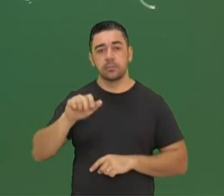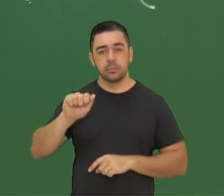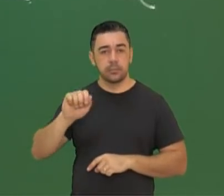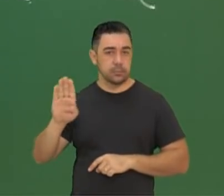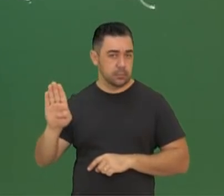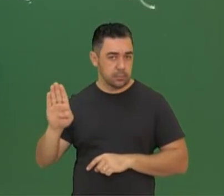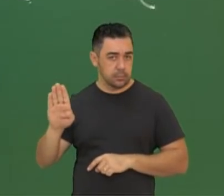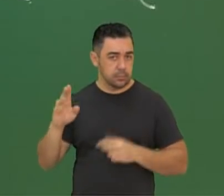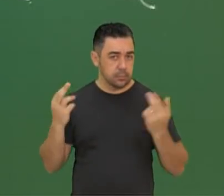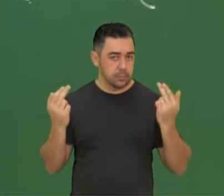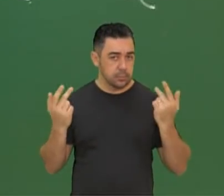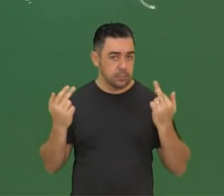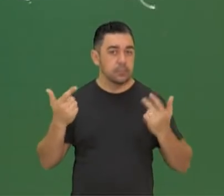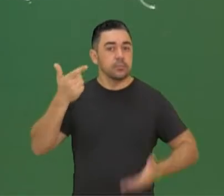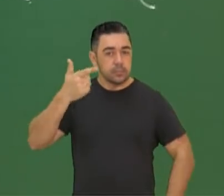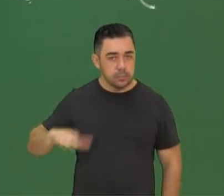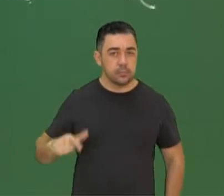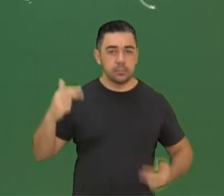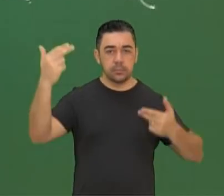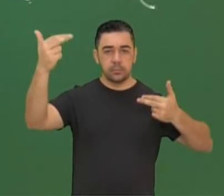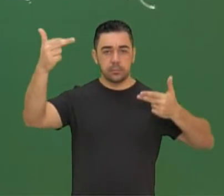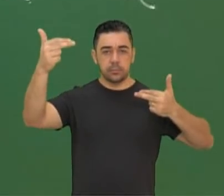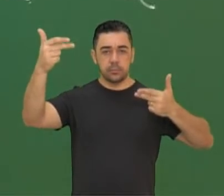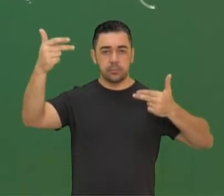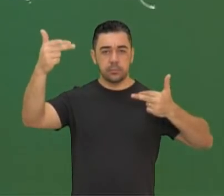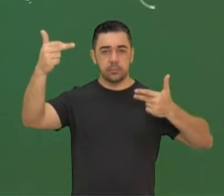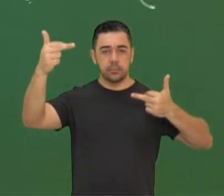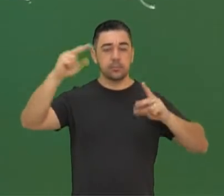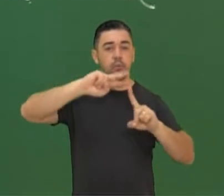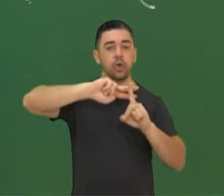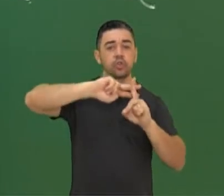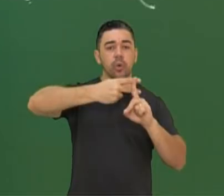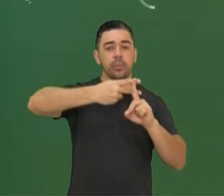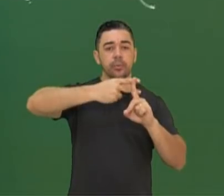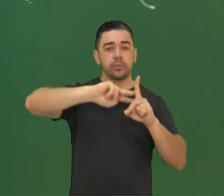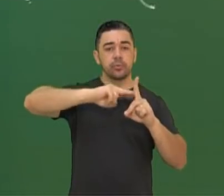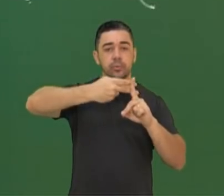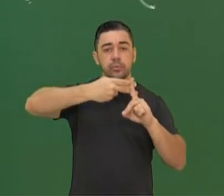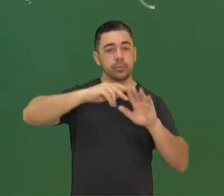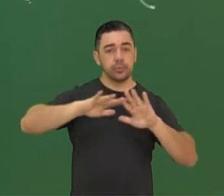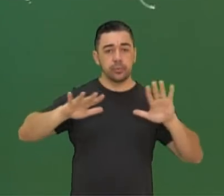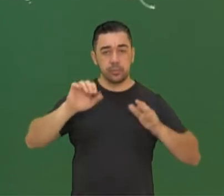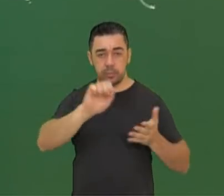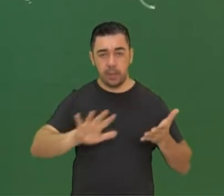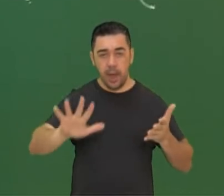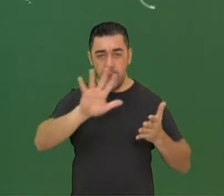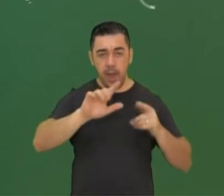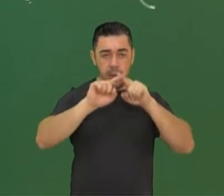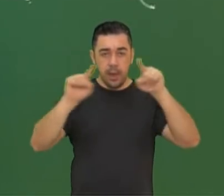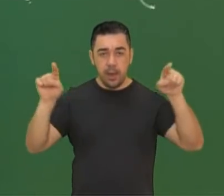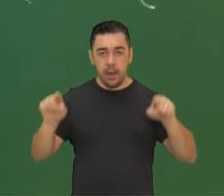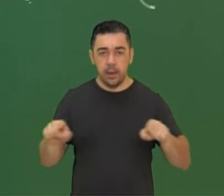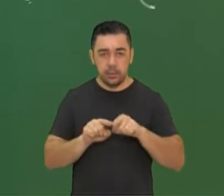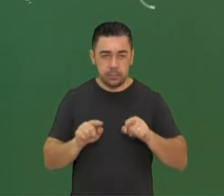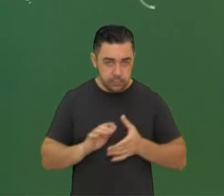2AB. De novo, o que eu tenho? O dobro da área inicial. O dobro da área